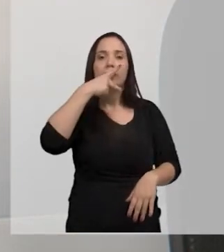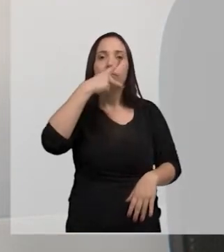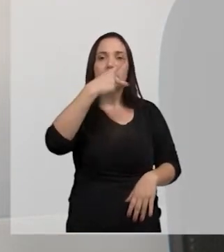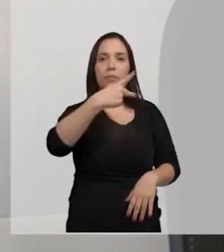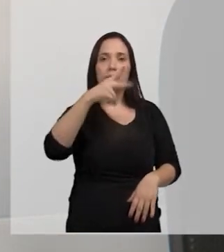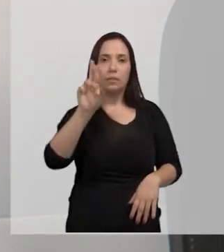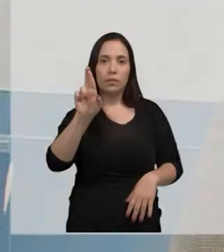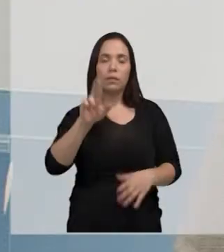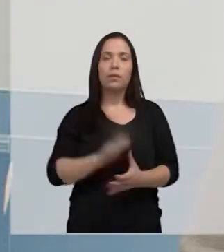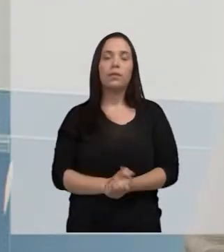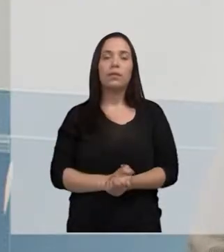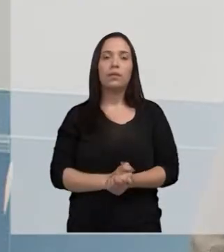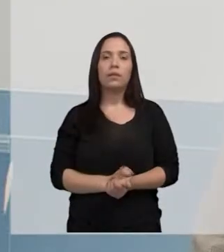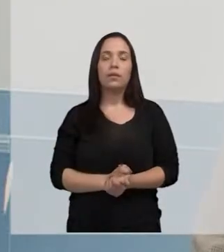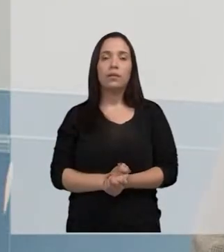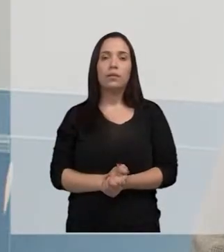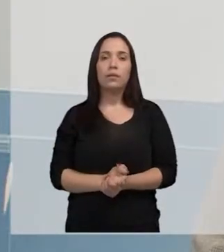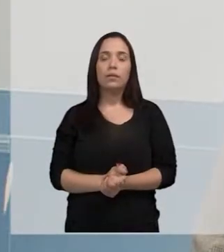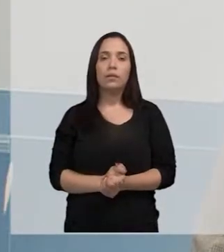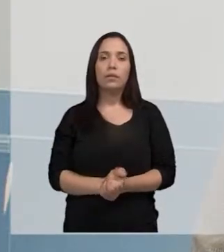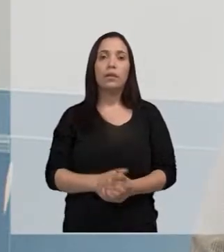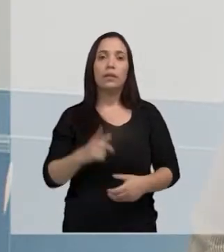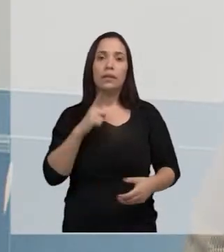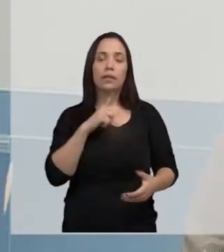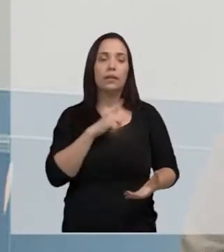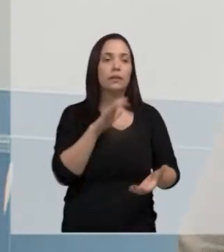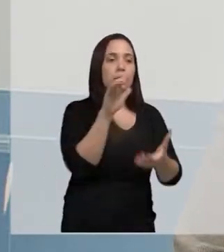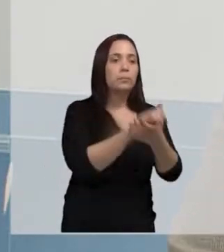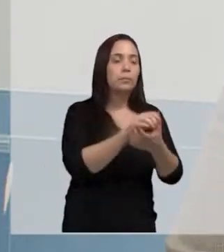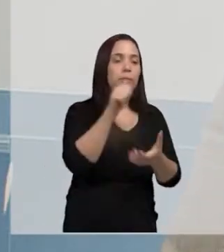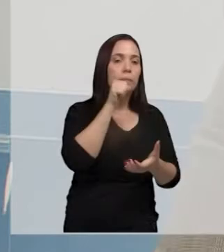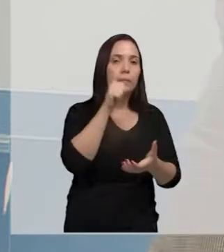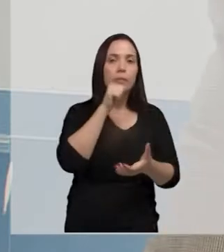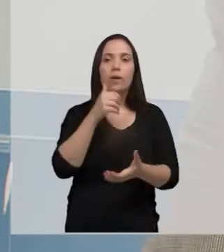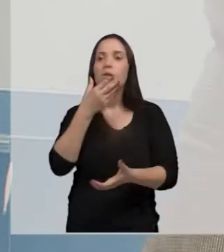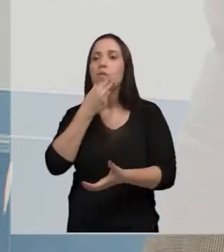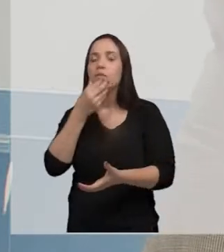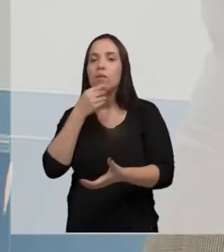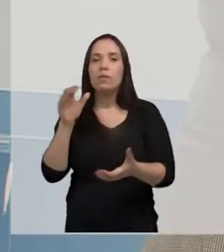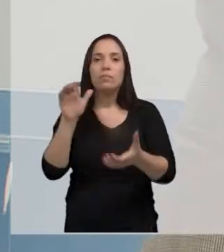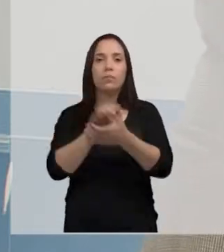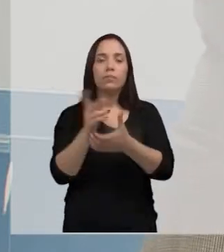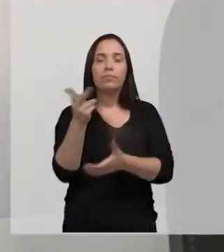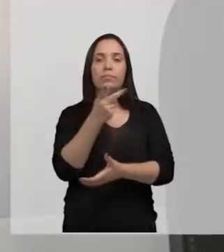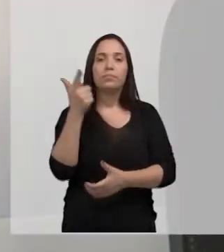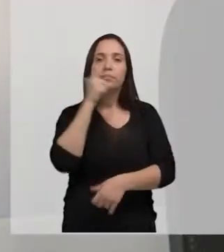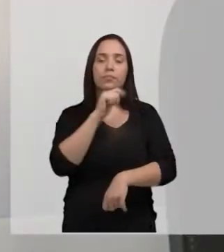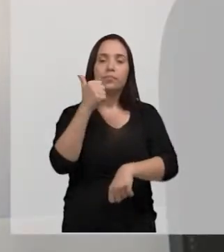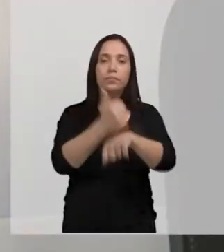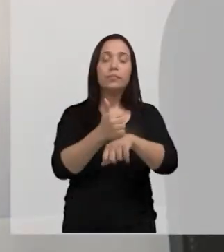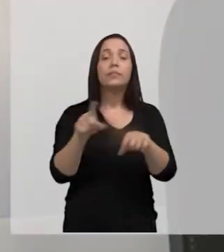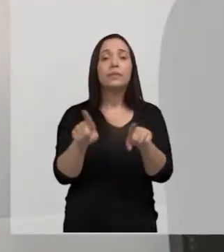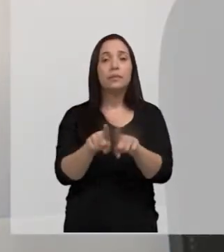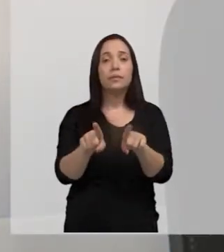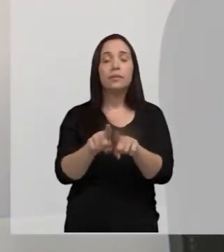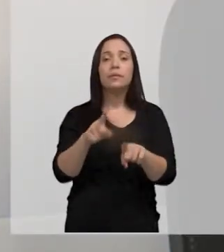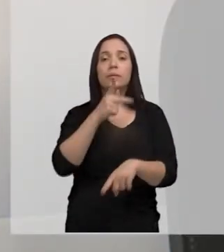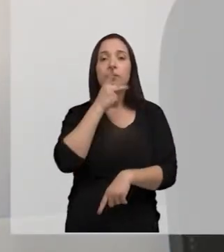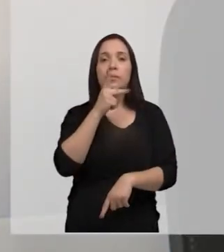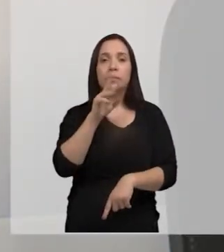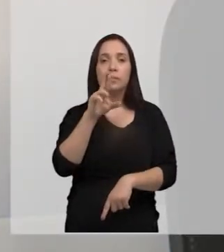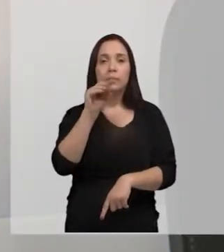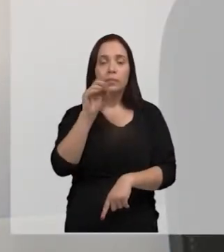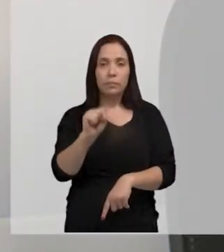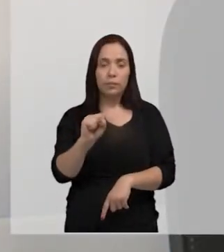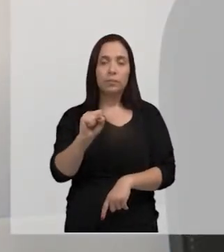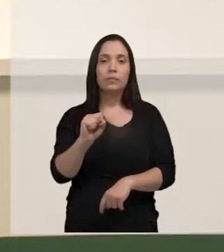República. Aí é a força do cordão de 3 dobras. Mas pegou esse bordão. E por último, vai Dom Oliveira do PROS, né? Que é